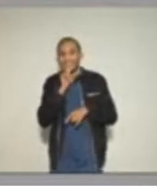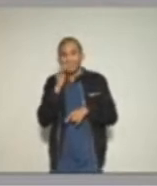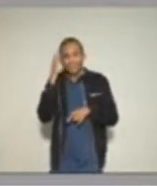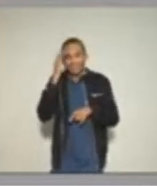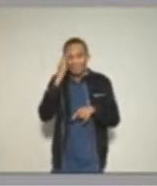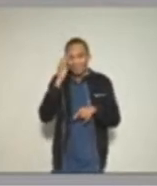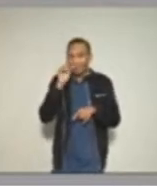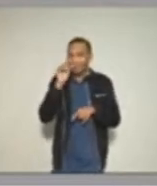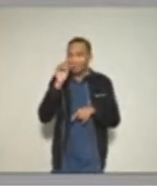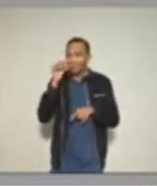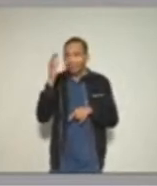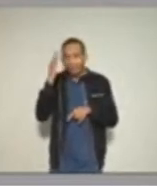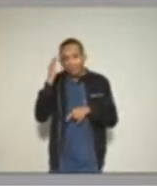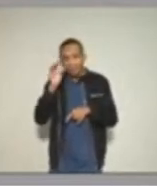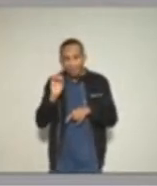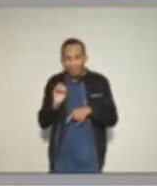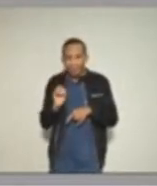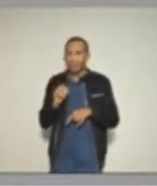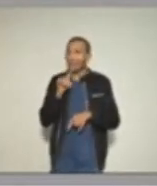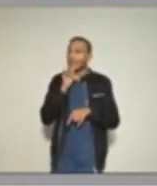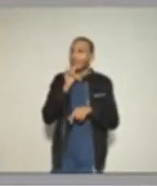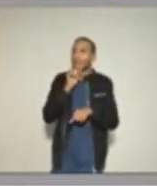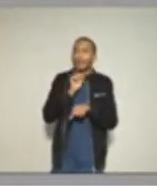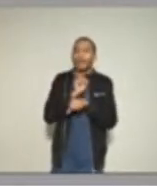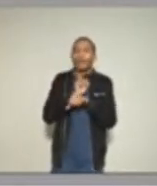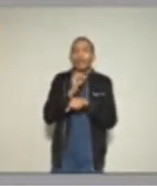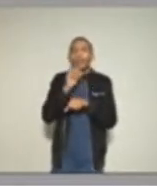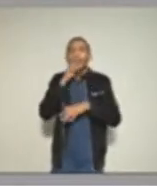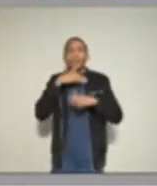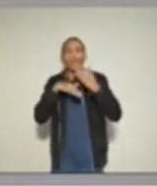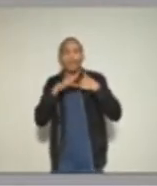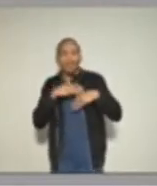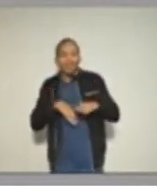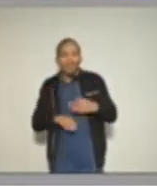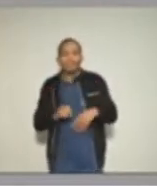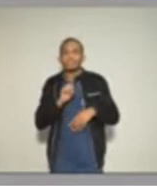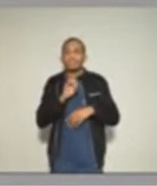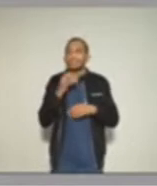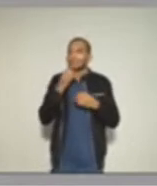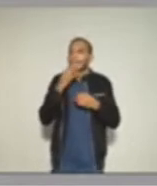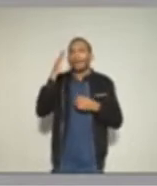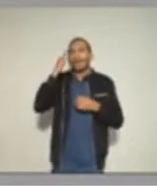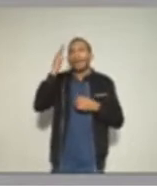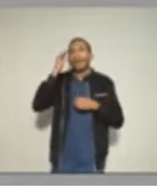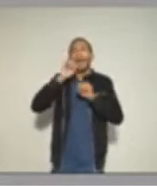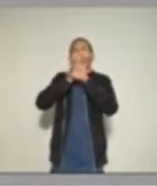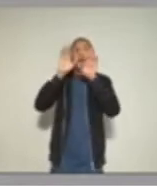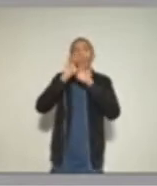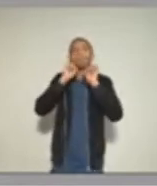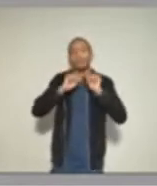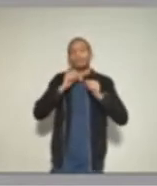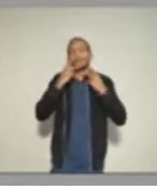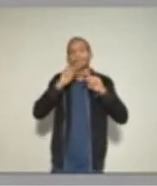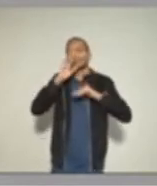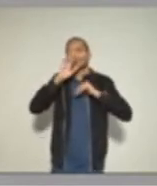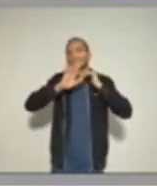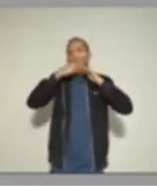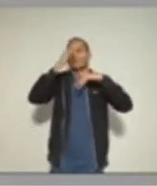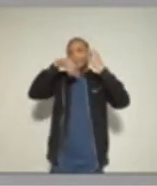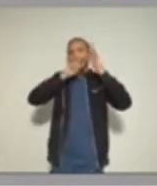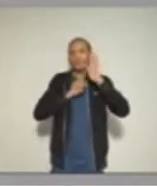você parar ou andar para trás, ou, se bem compreendidas, possa fazer com que você